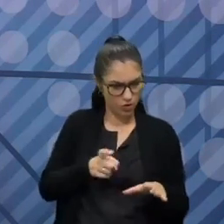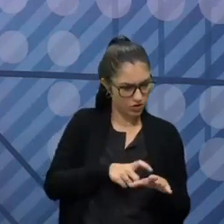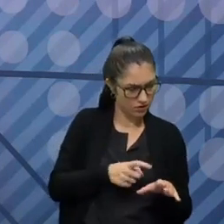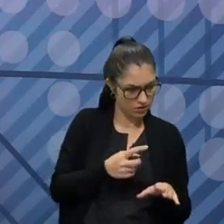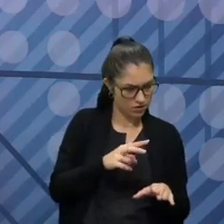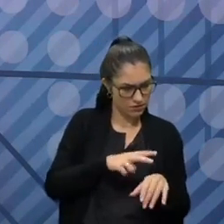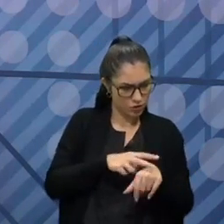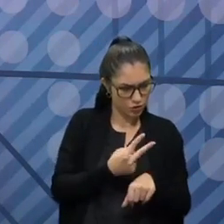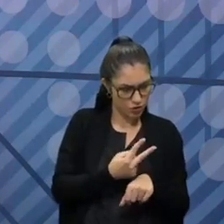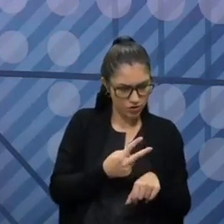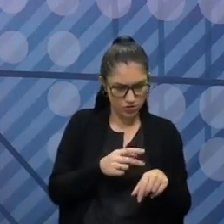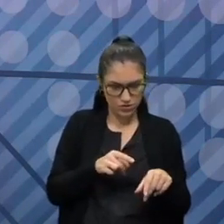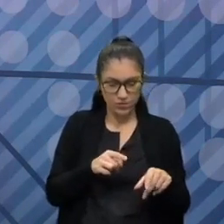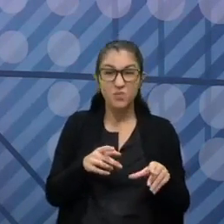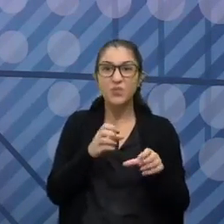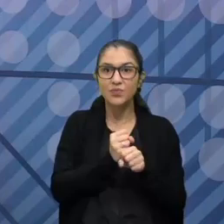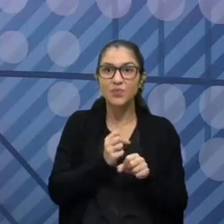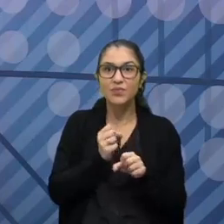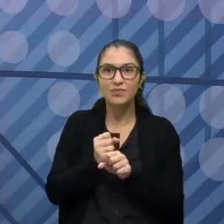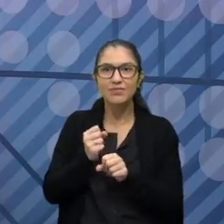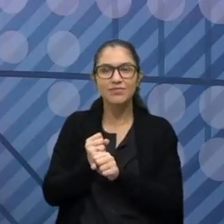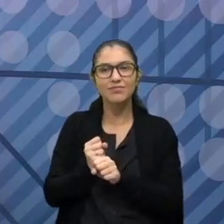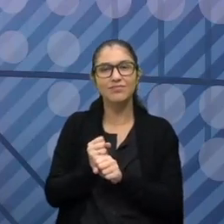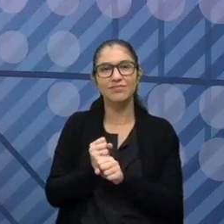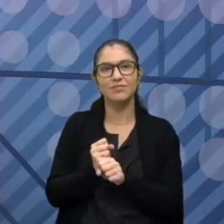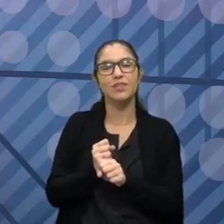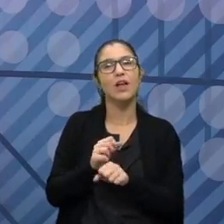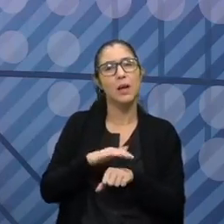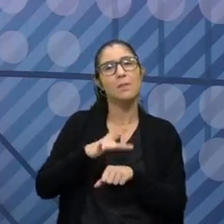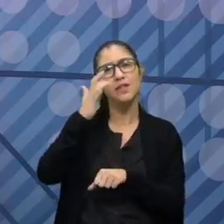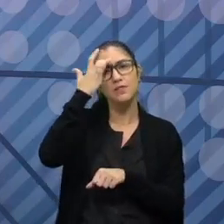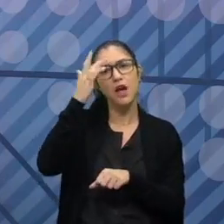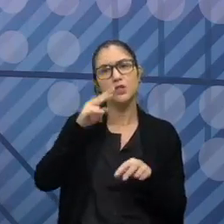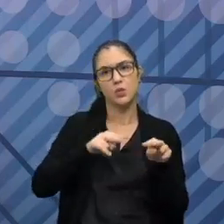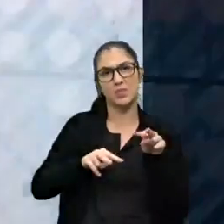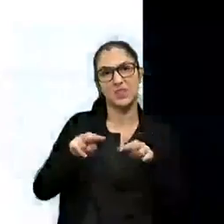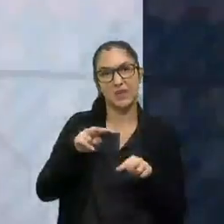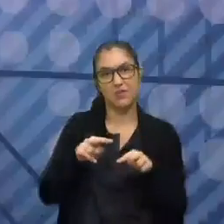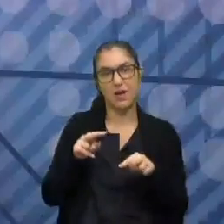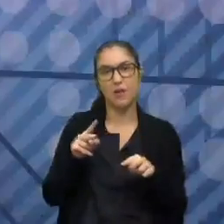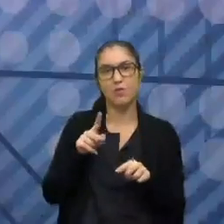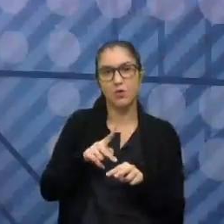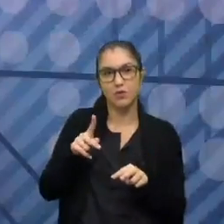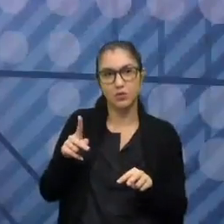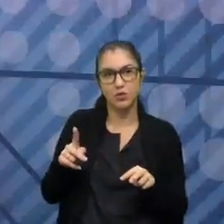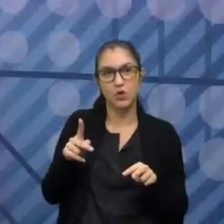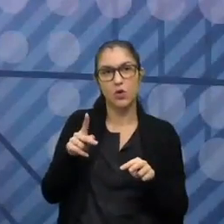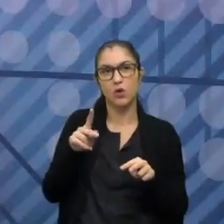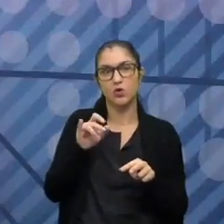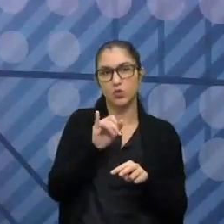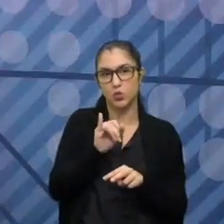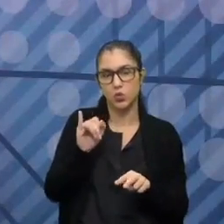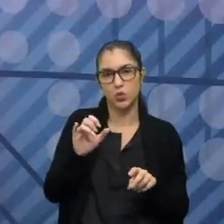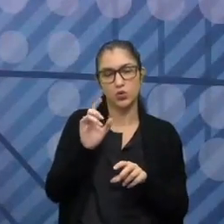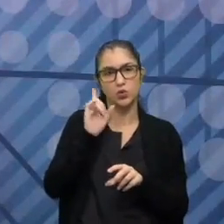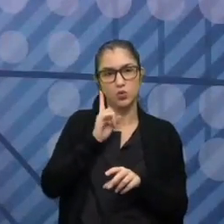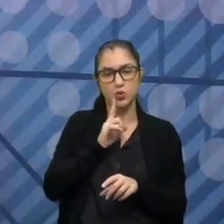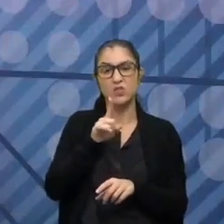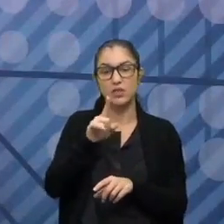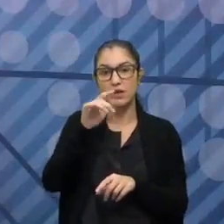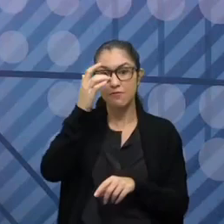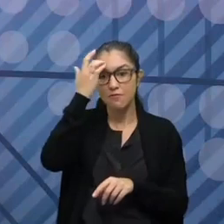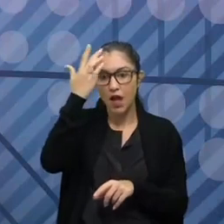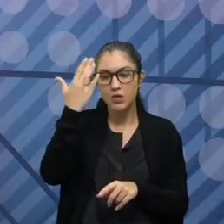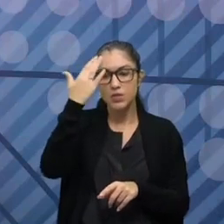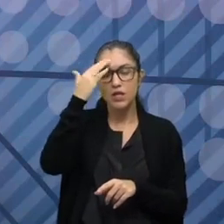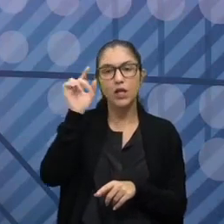verde, 2. Ele vai fazendo todo esse processo. Fica mais fácil de você observar, né? Como professor, como instrutor de surdo, fica mais fácil de você